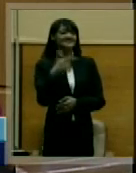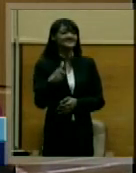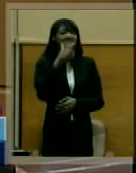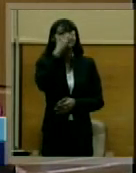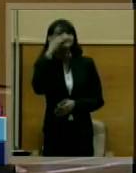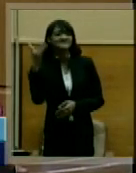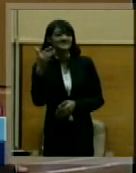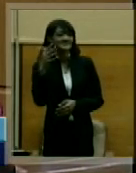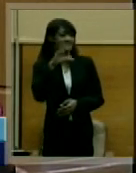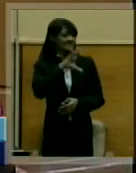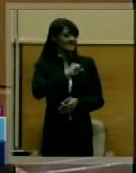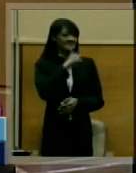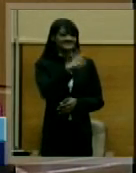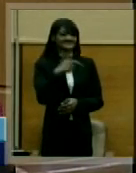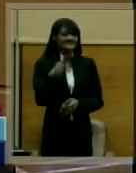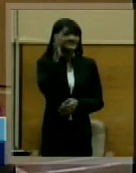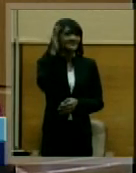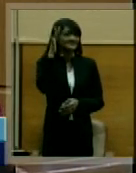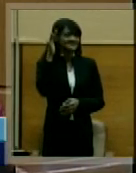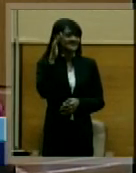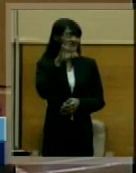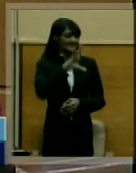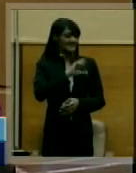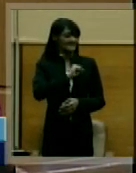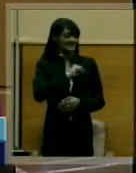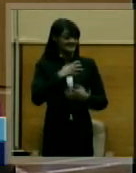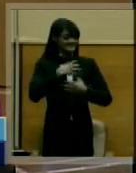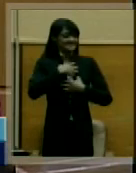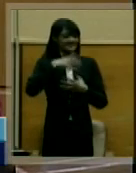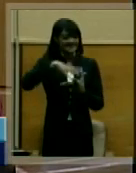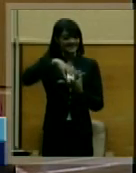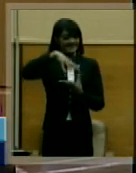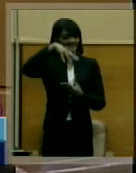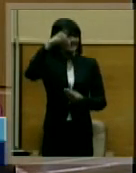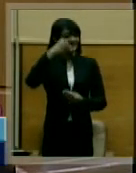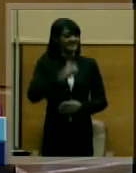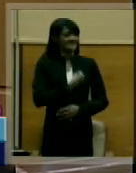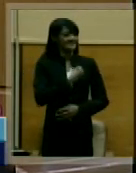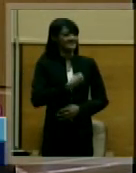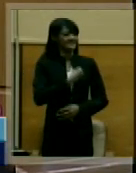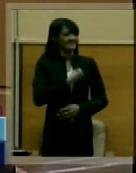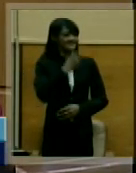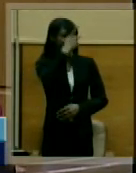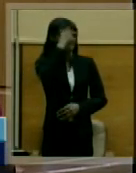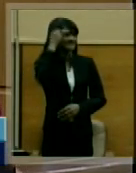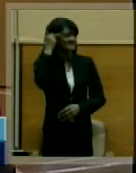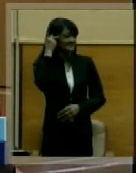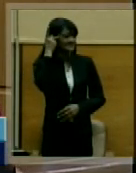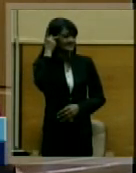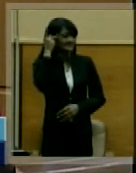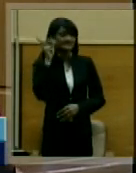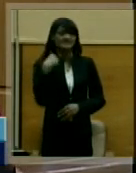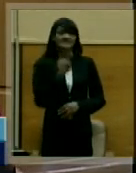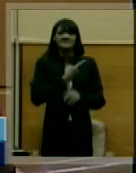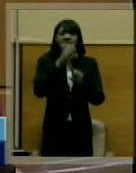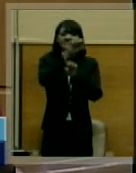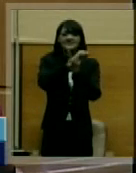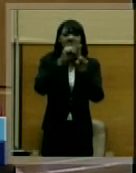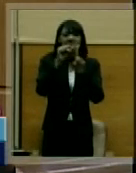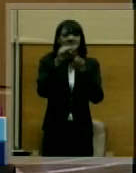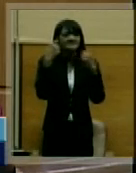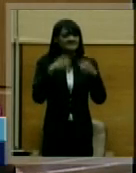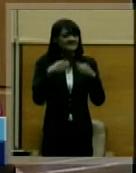nem atos, nem sons, vê a alma, o espírito e o coração do homem. Nossa sociedade precisa de exemplo de